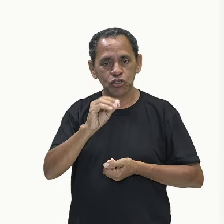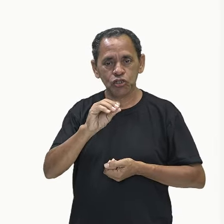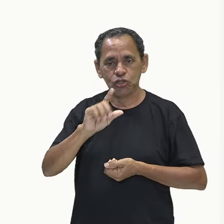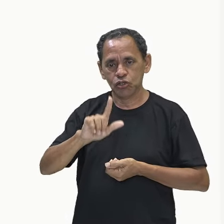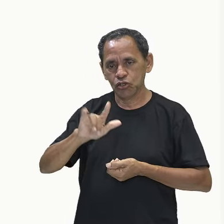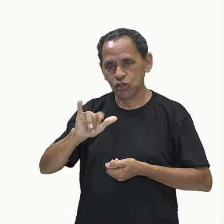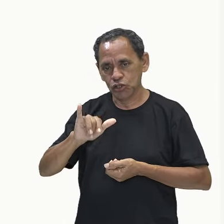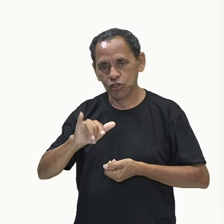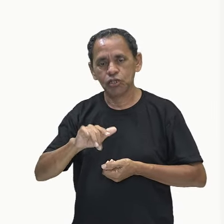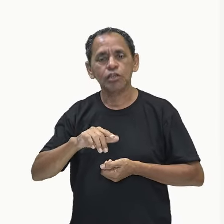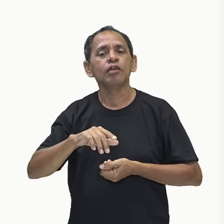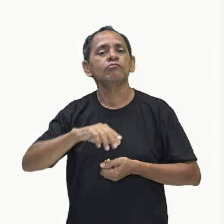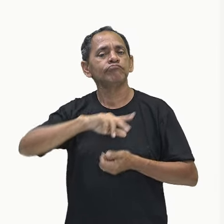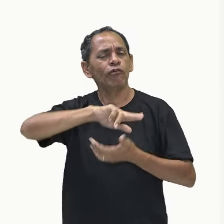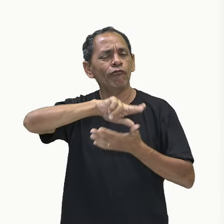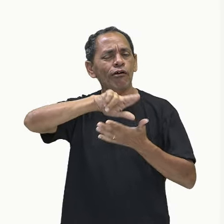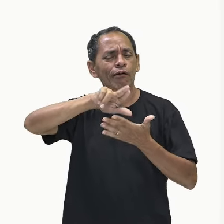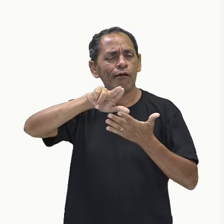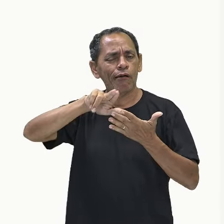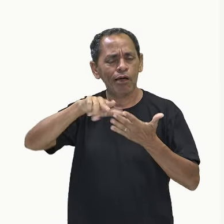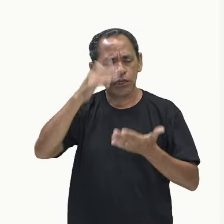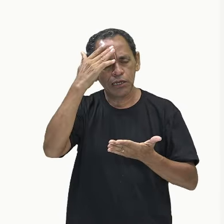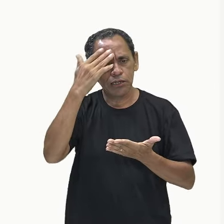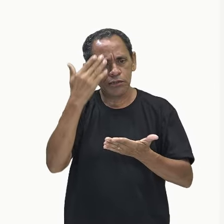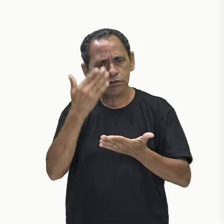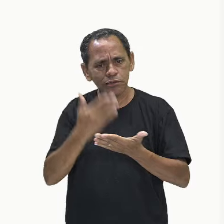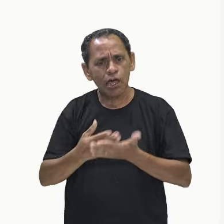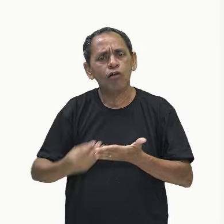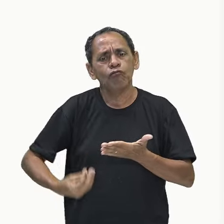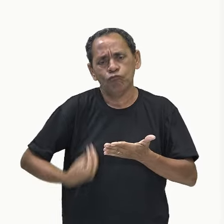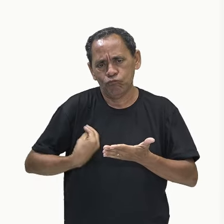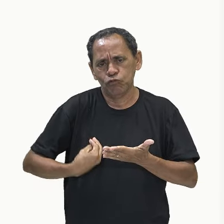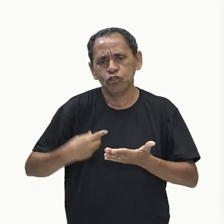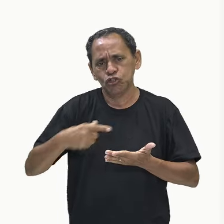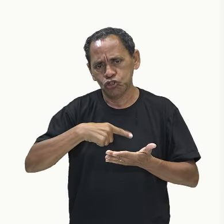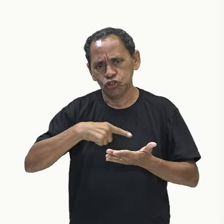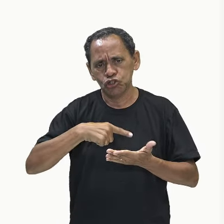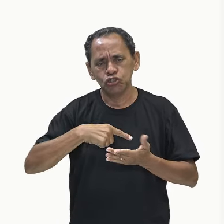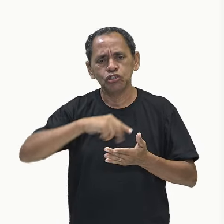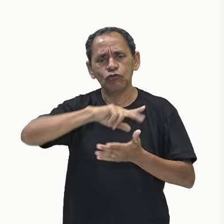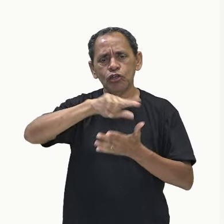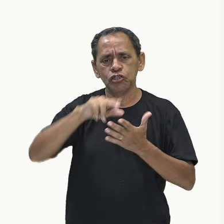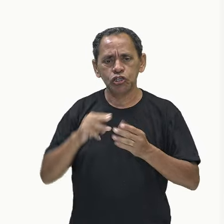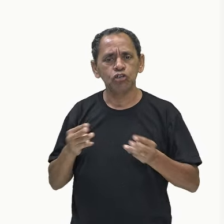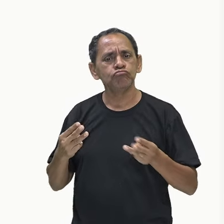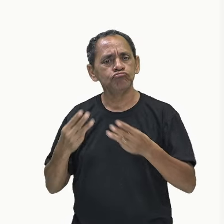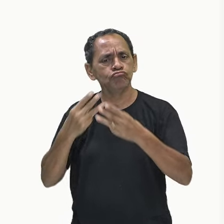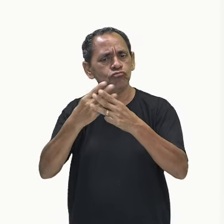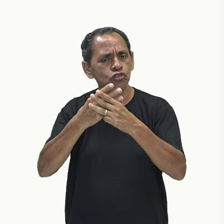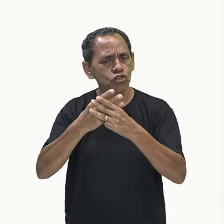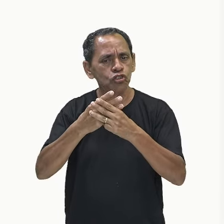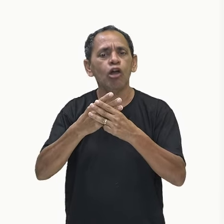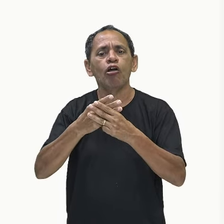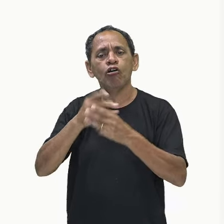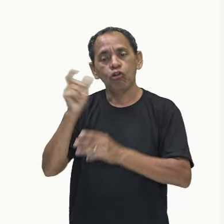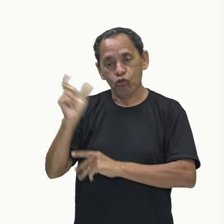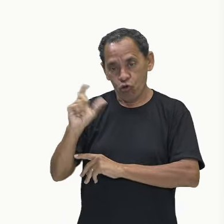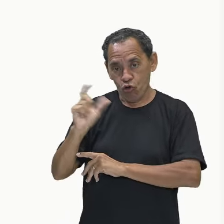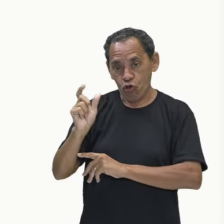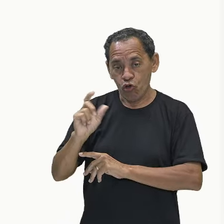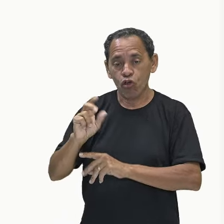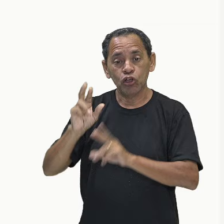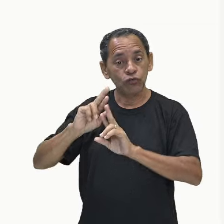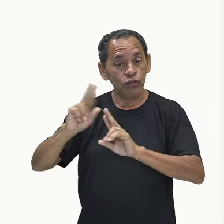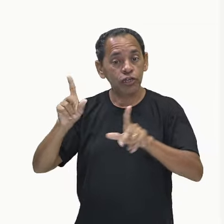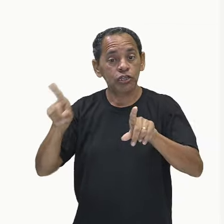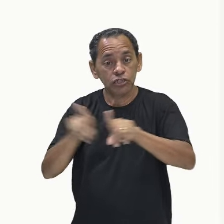Elas acreditavam na existência de vários deuses. Diferente do judaísmo e do islamismo, que eram monoteístas, ou seja,